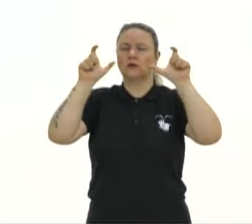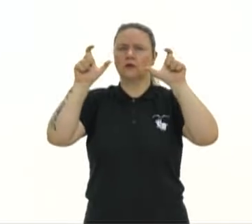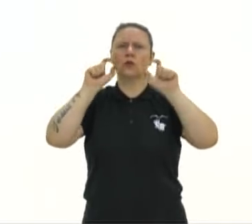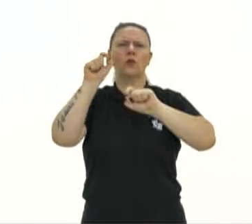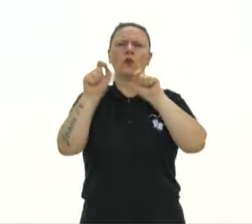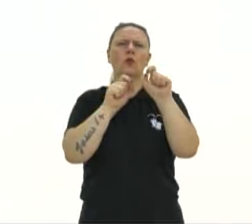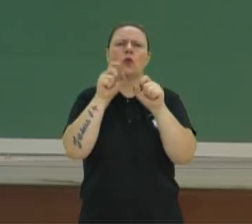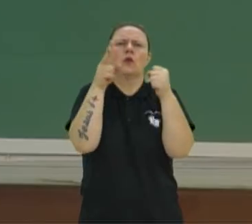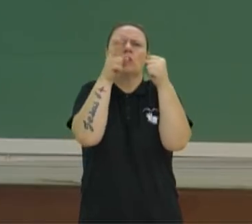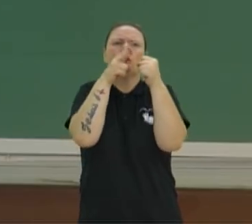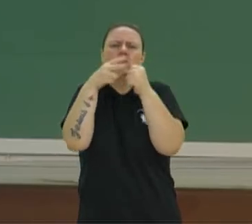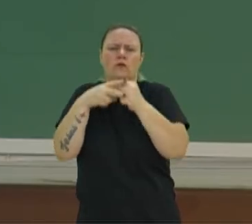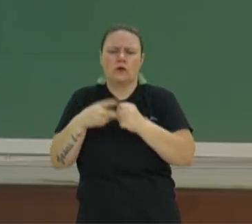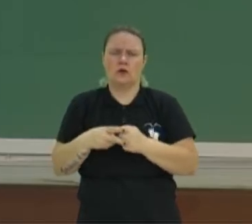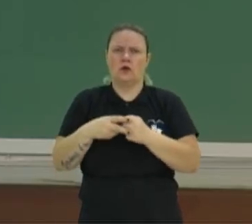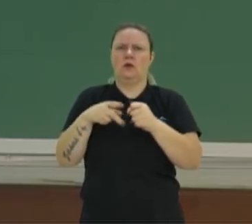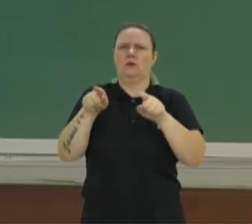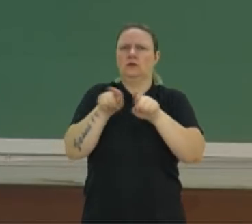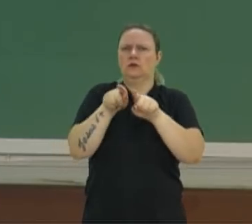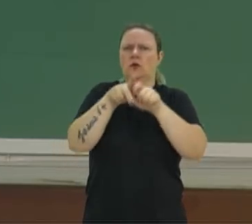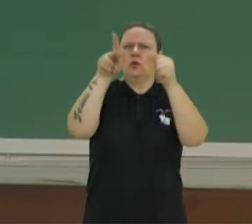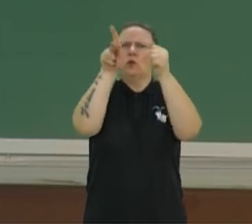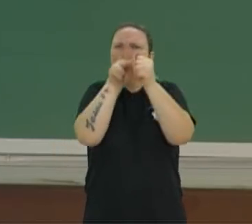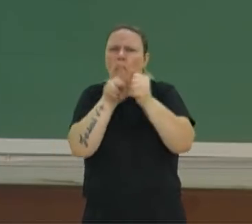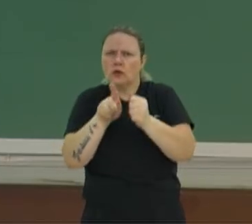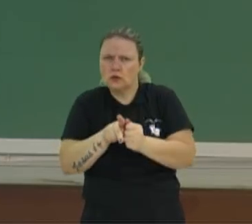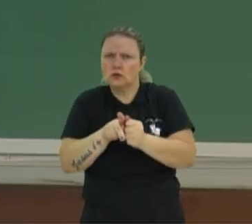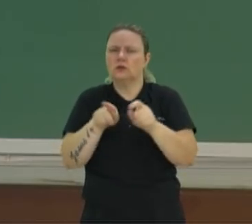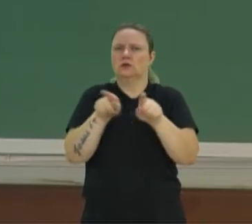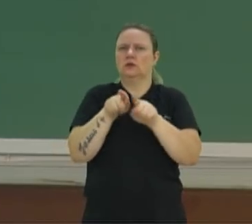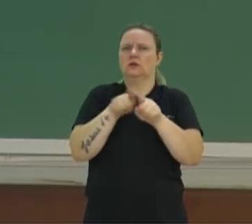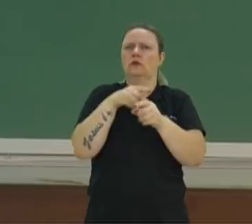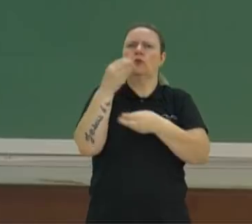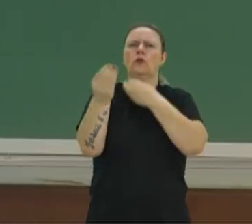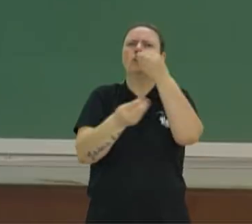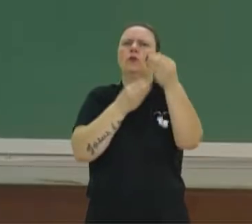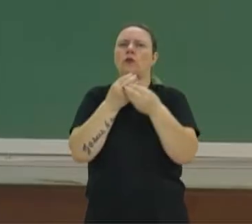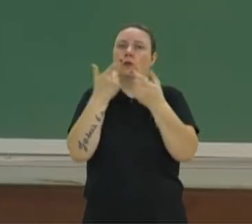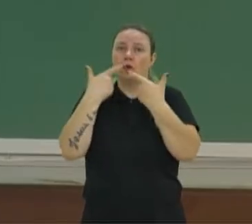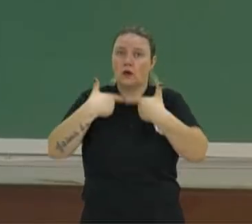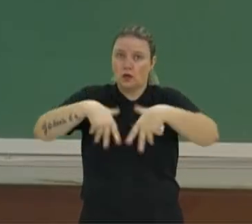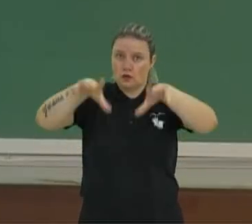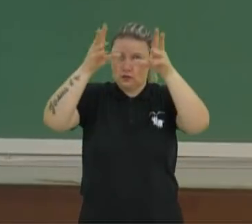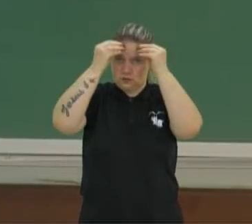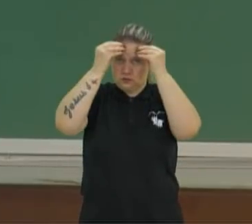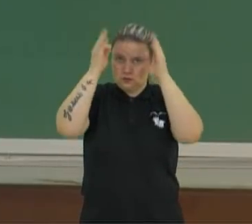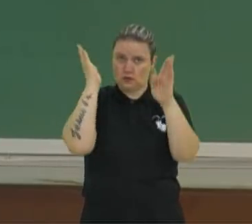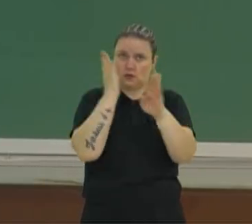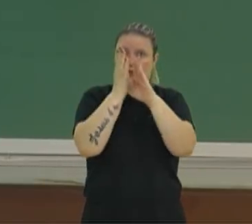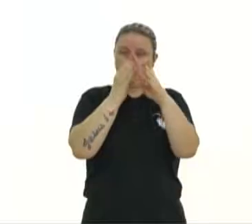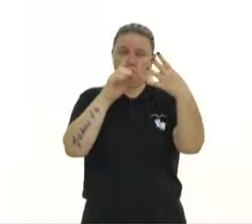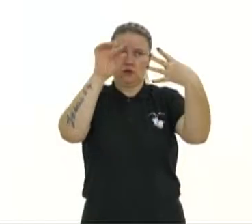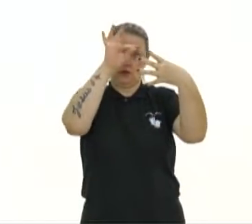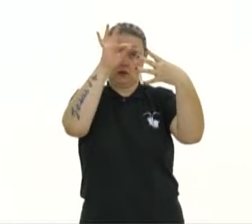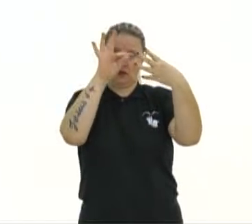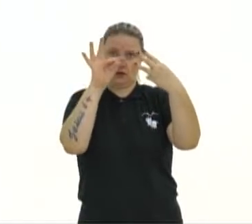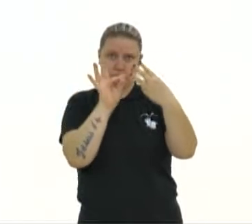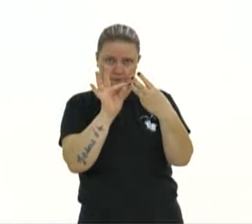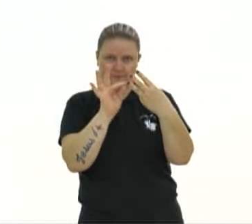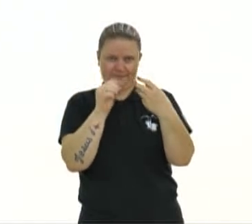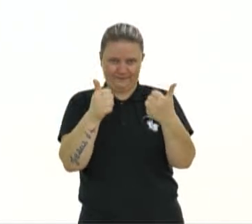dos pronomes, dos verbos, na conjugação e diga como que é essa linguagem através das alternativas.